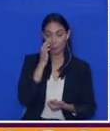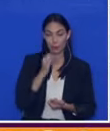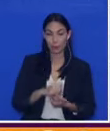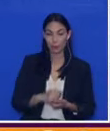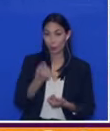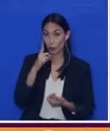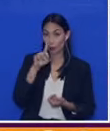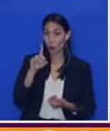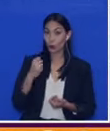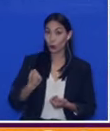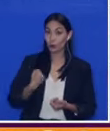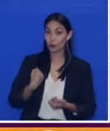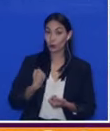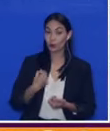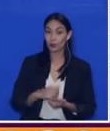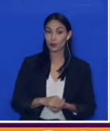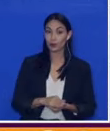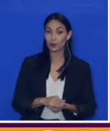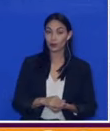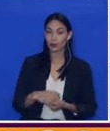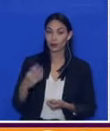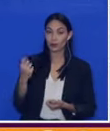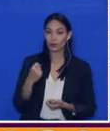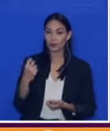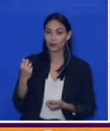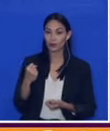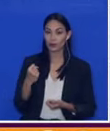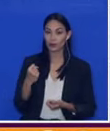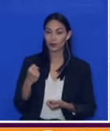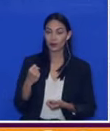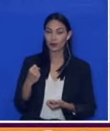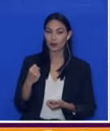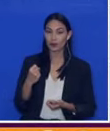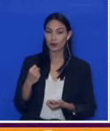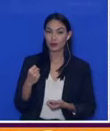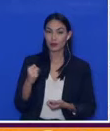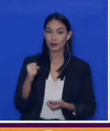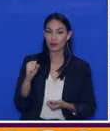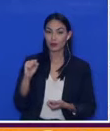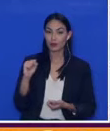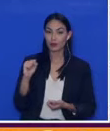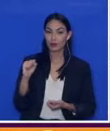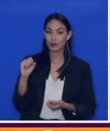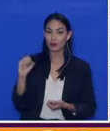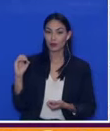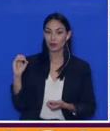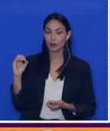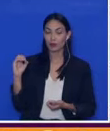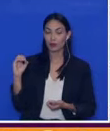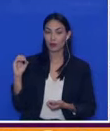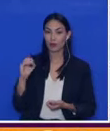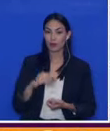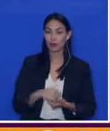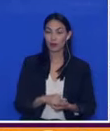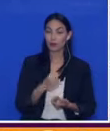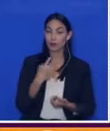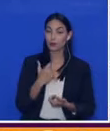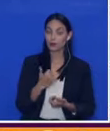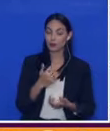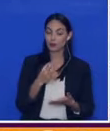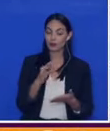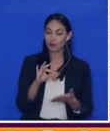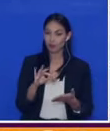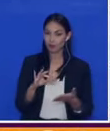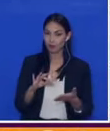E a última bola agora, bola branca, número 80. Muito bem,